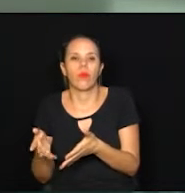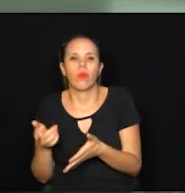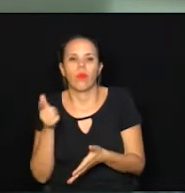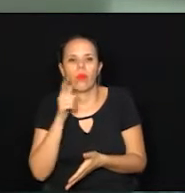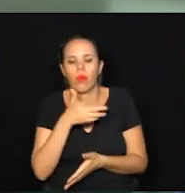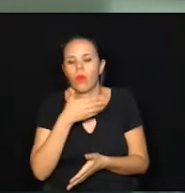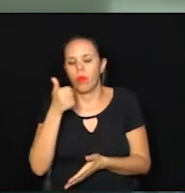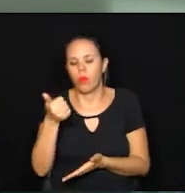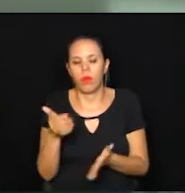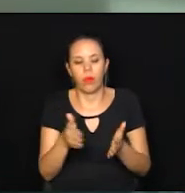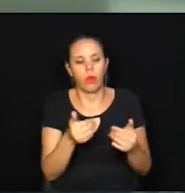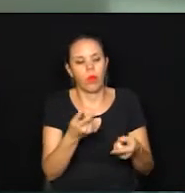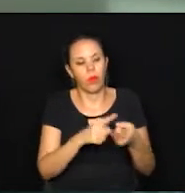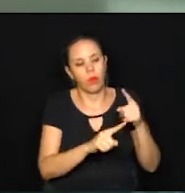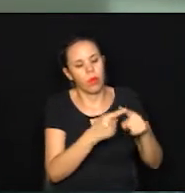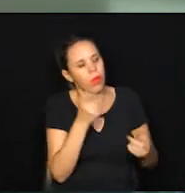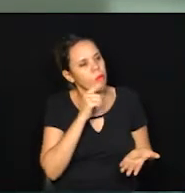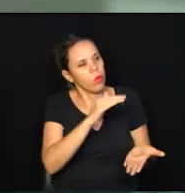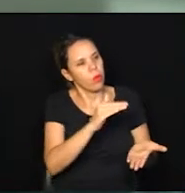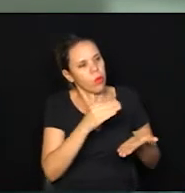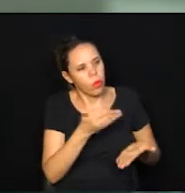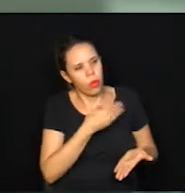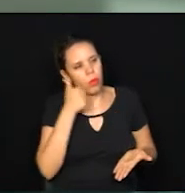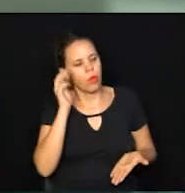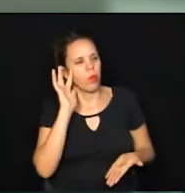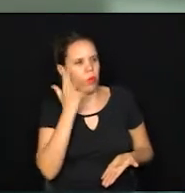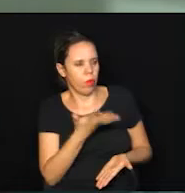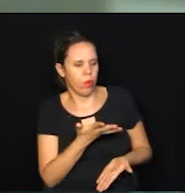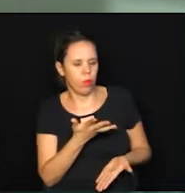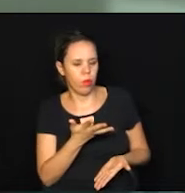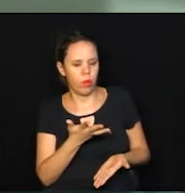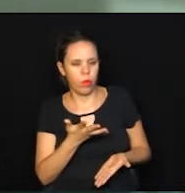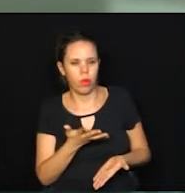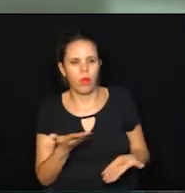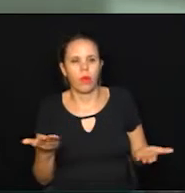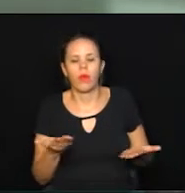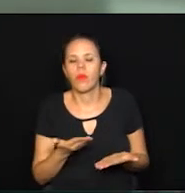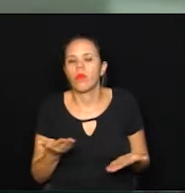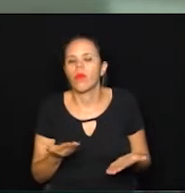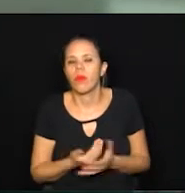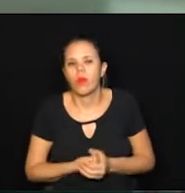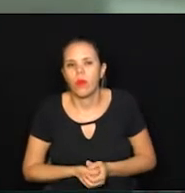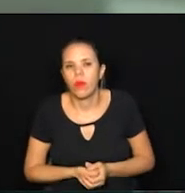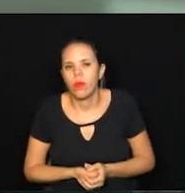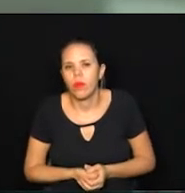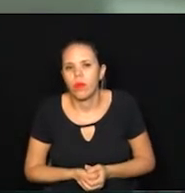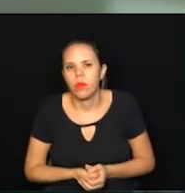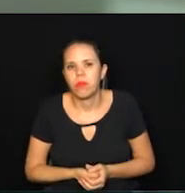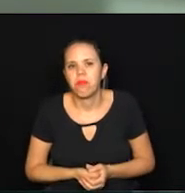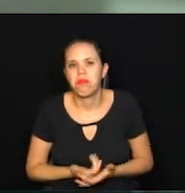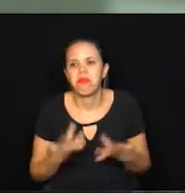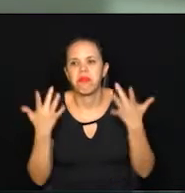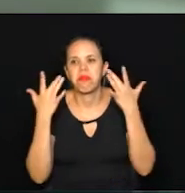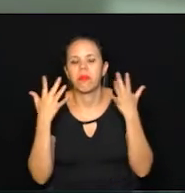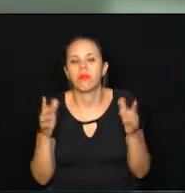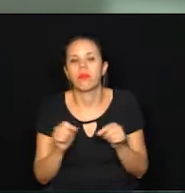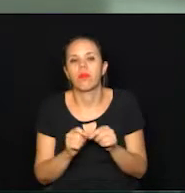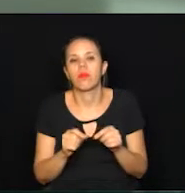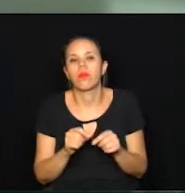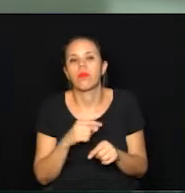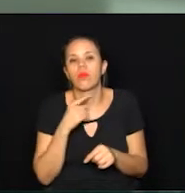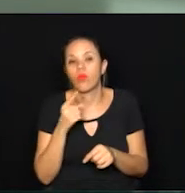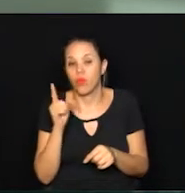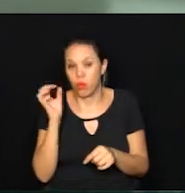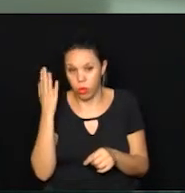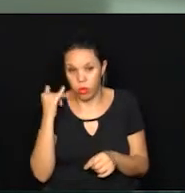os melhores acordos, está conseguindo os melhores resultados e agora, eu não tenho dúvidas de quando